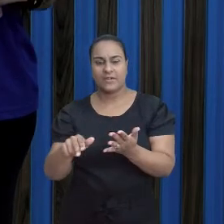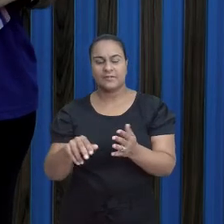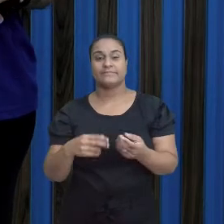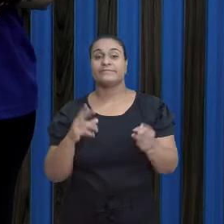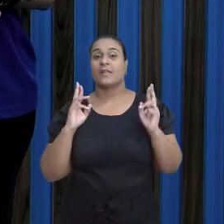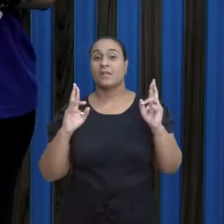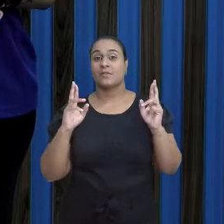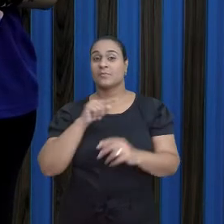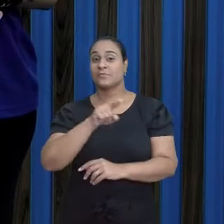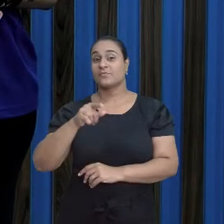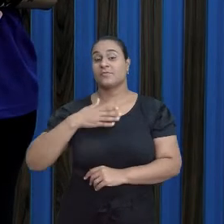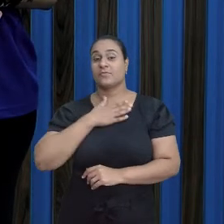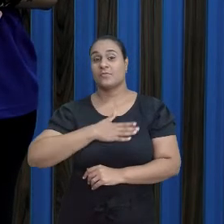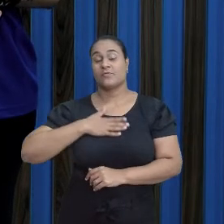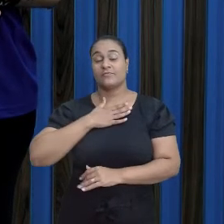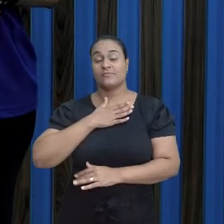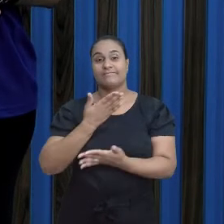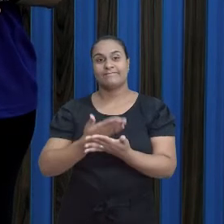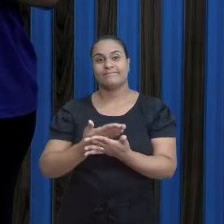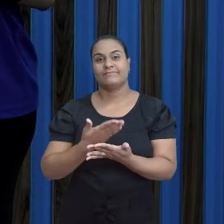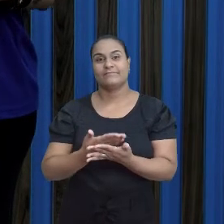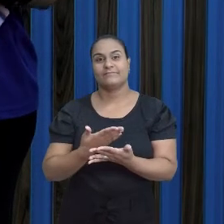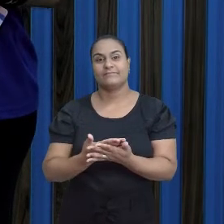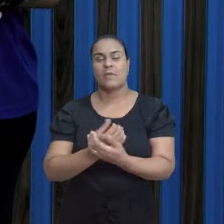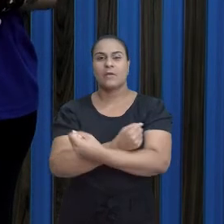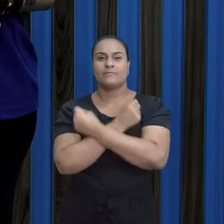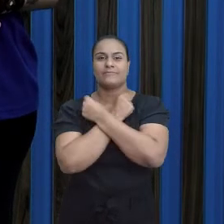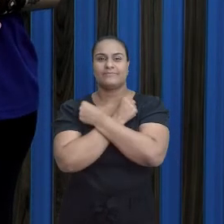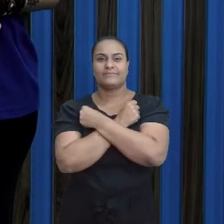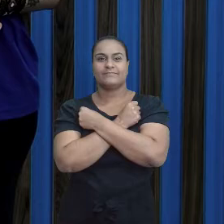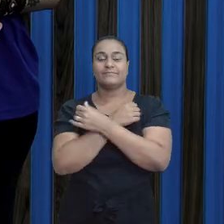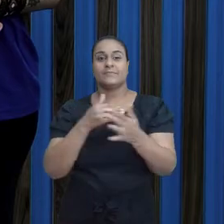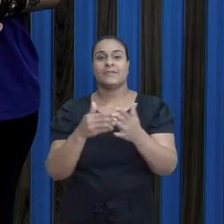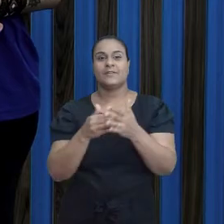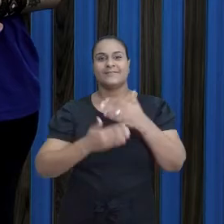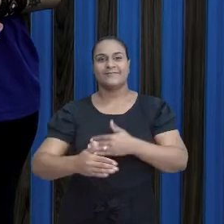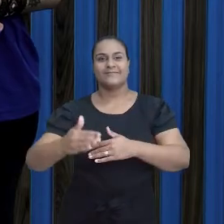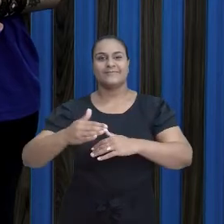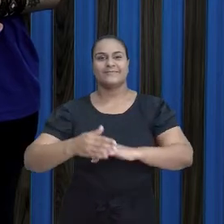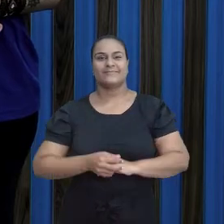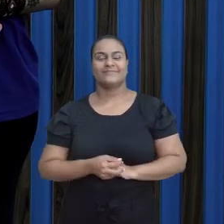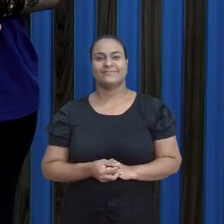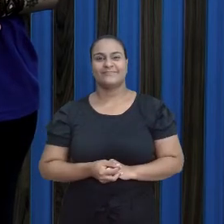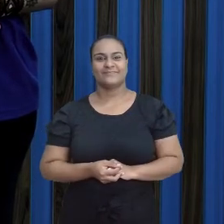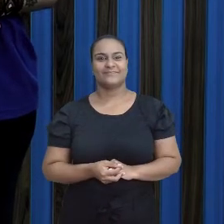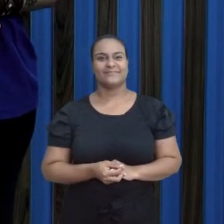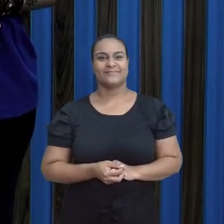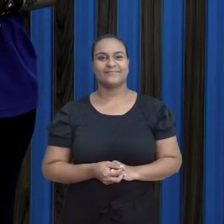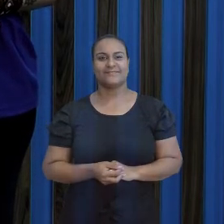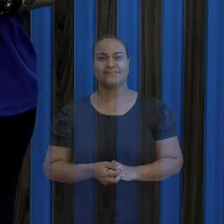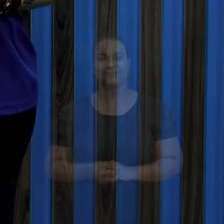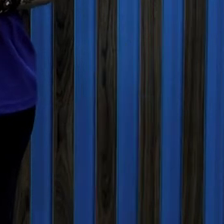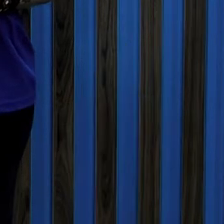espero que vocês tenham gostado da aula, um forte abraço e até a próxima. Obrigada.